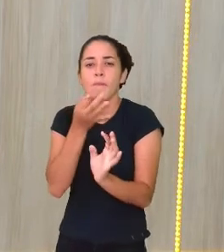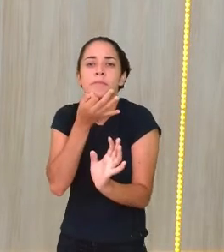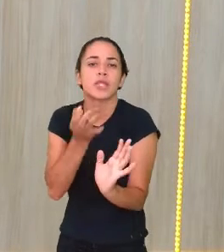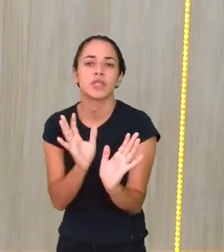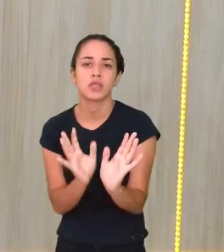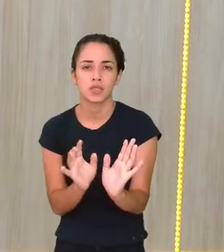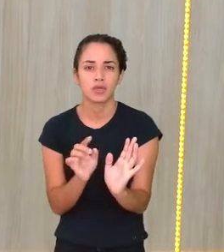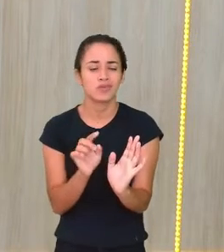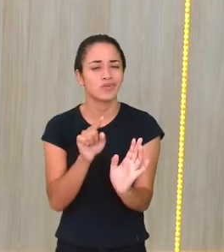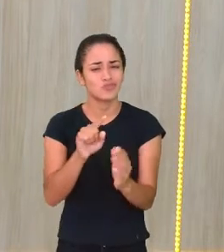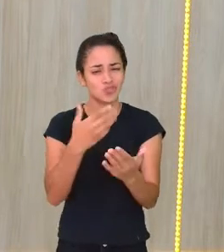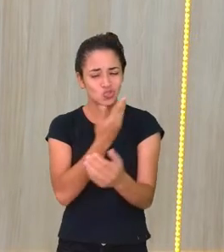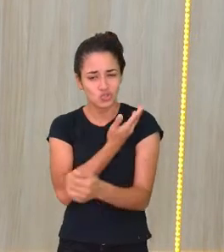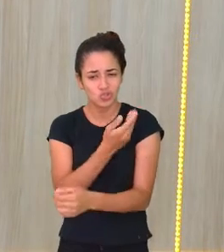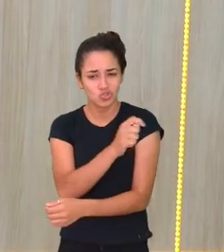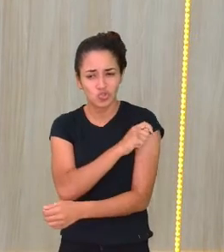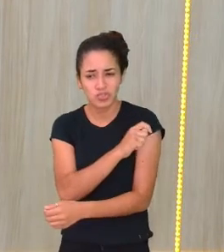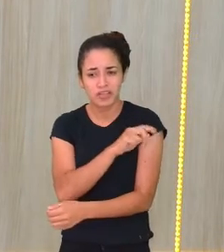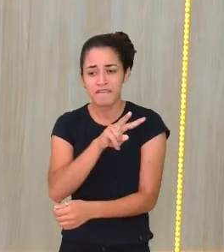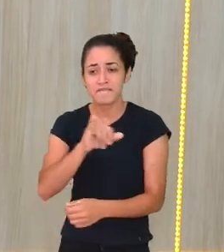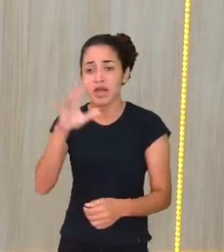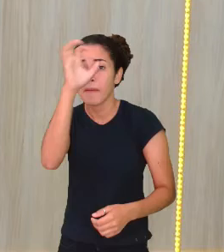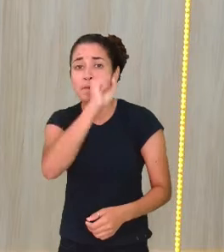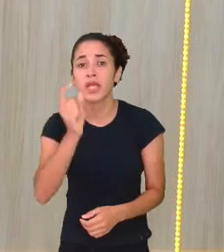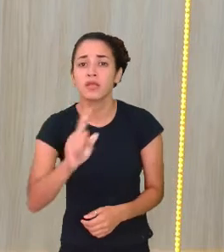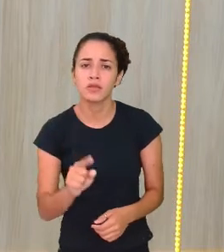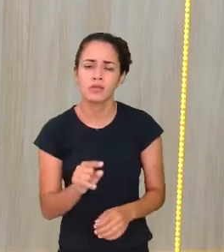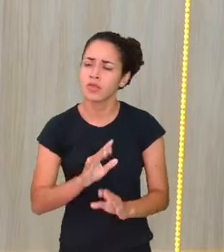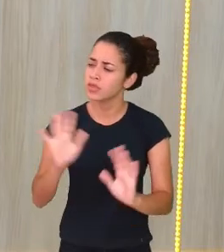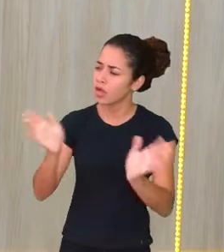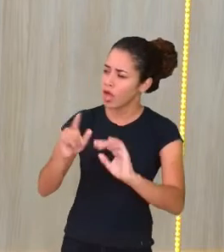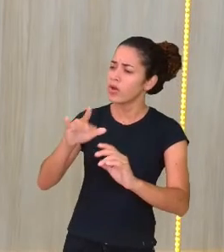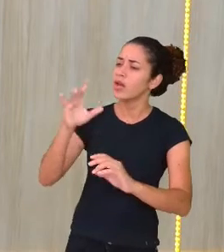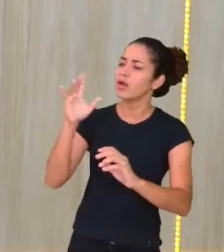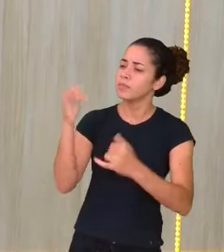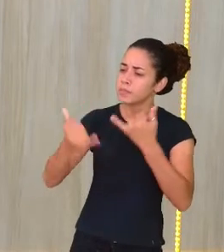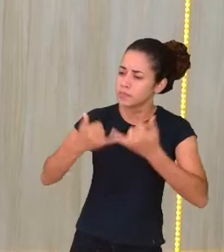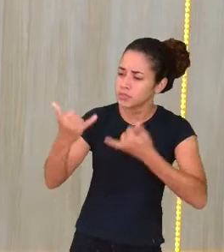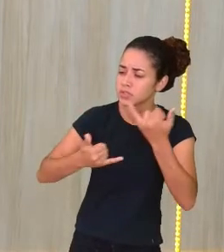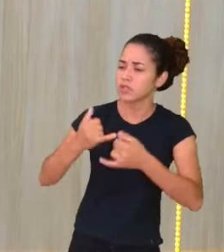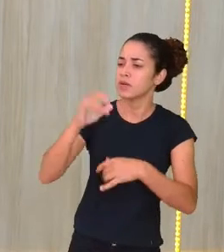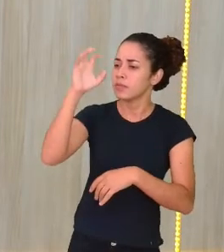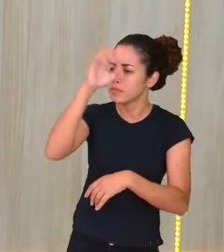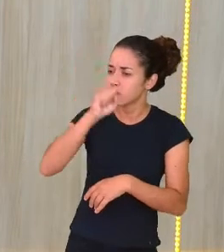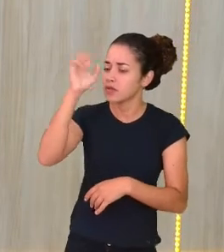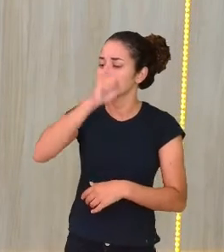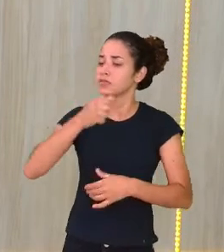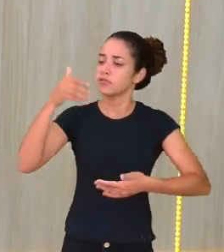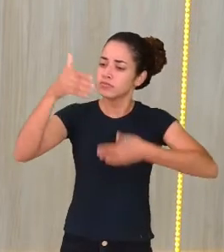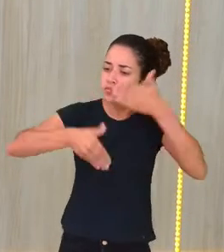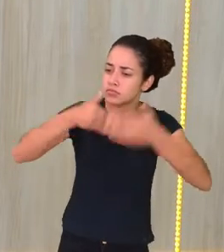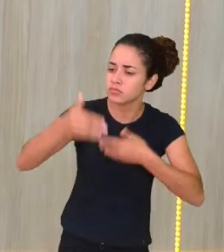vai aprender e ele já vai fazer a intervenção. Ele aprende, ele brinca, ele participa,